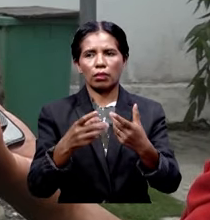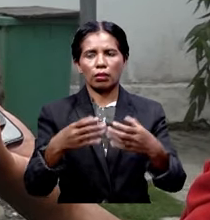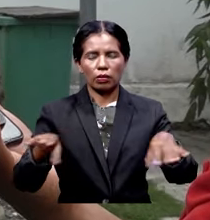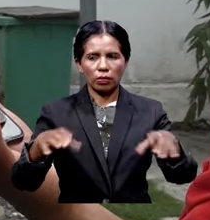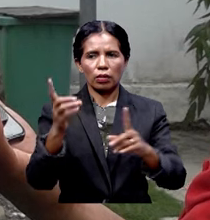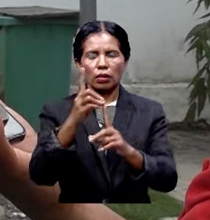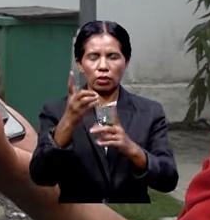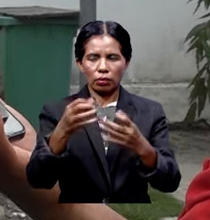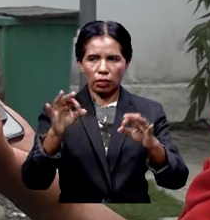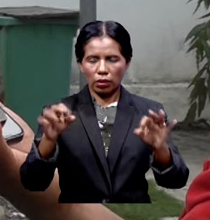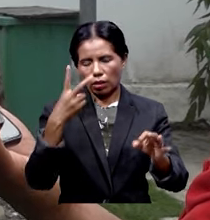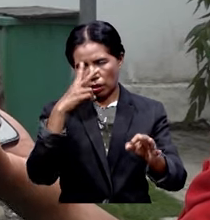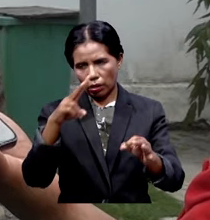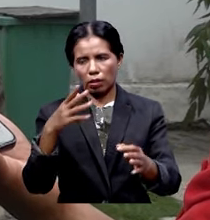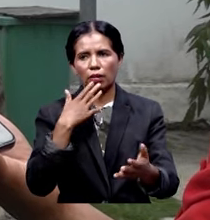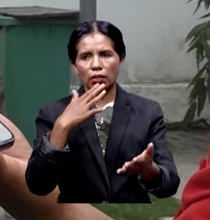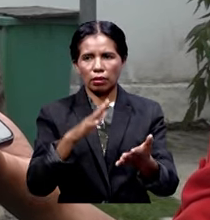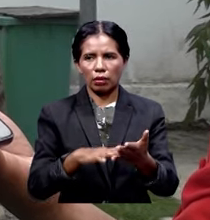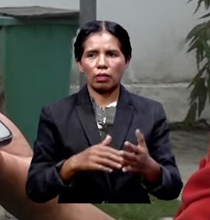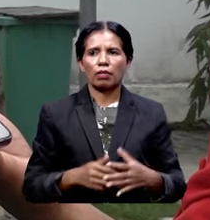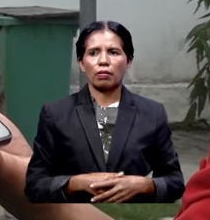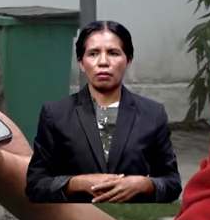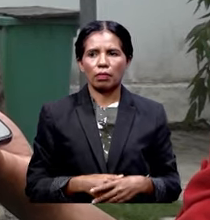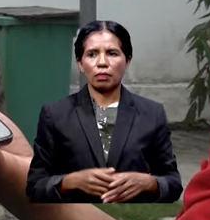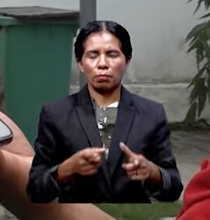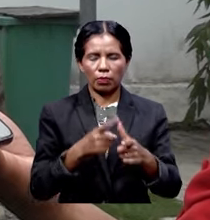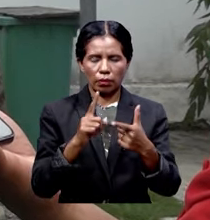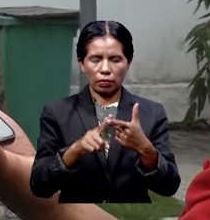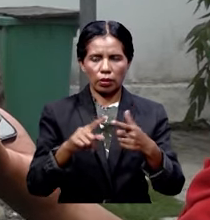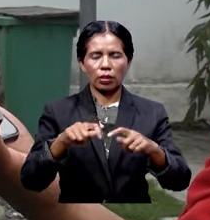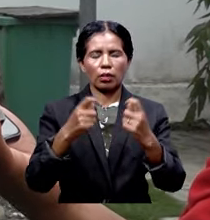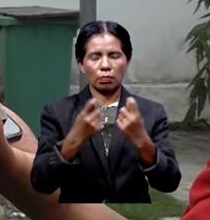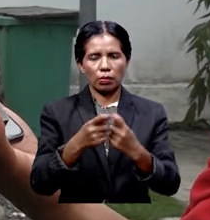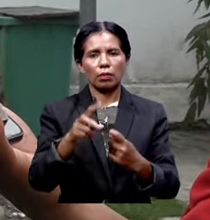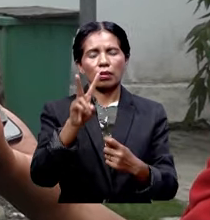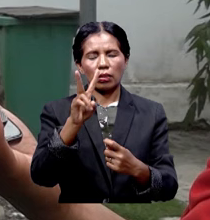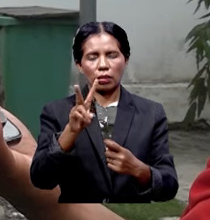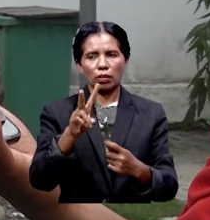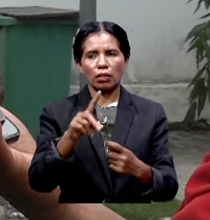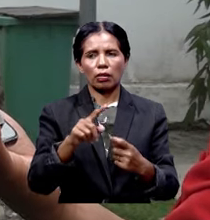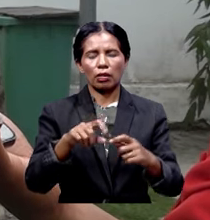contrato quando ser na avaliação de desempenho laria ne primeiro tipo segundo tipo maka